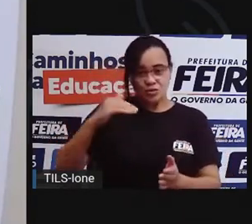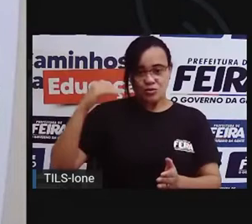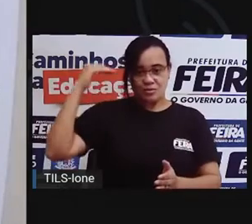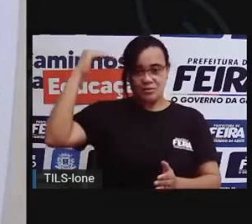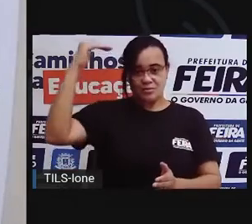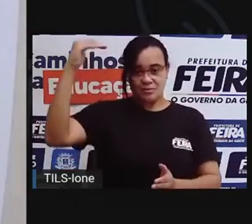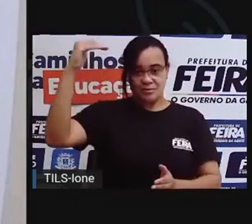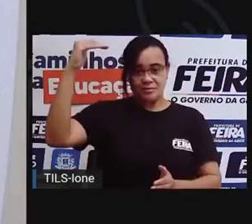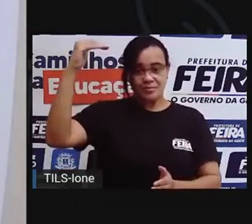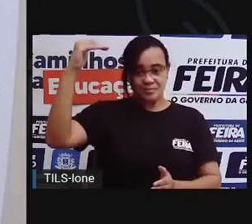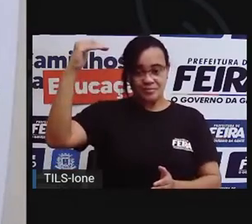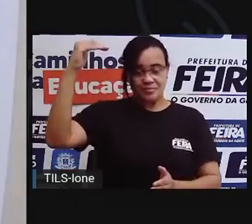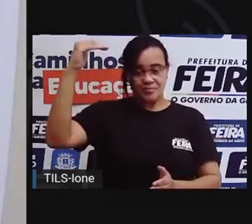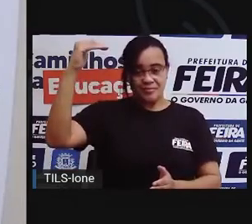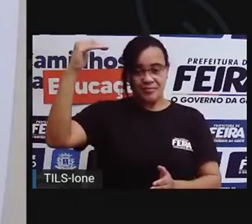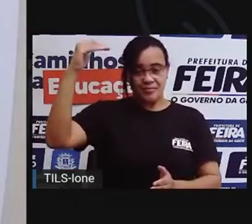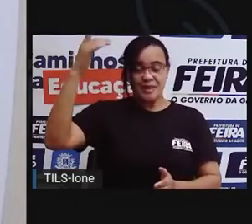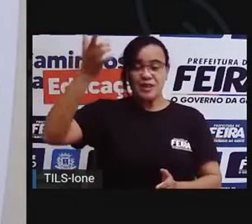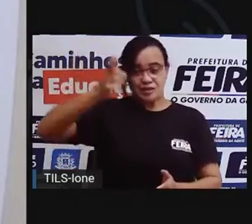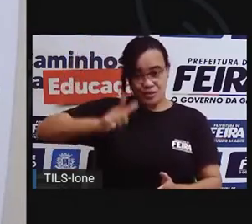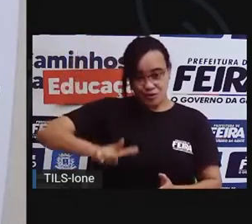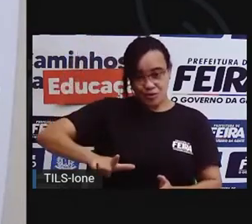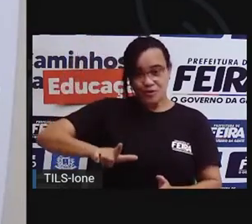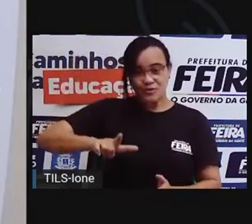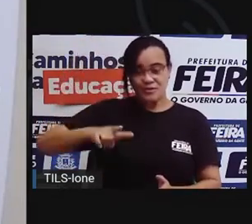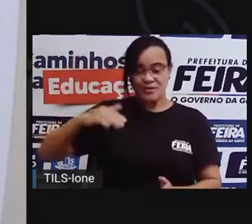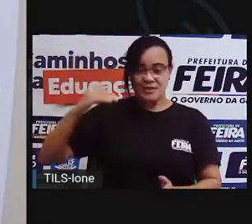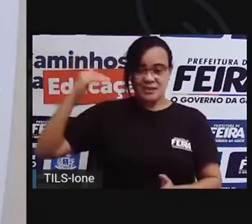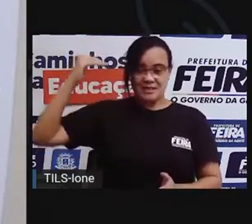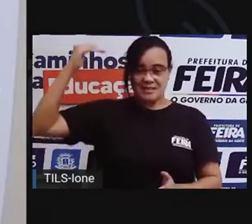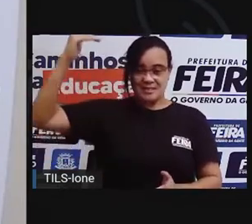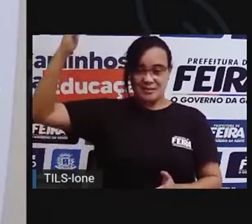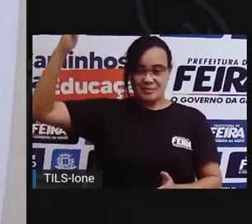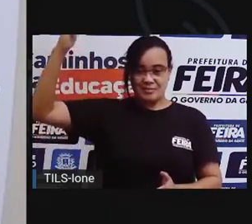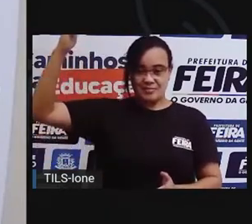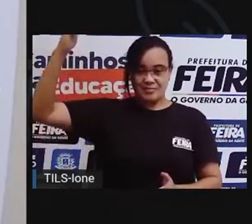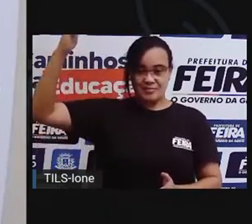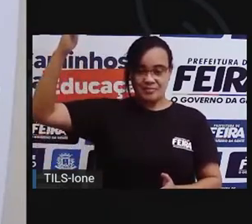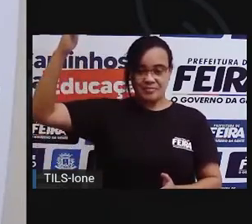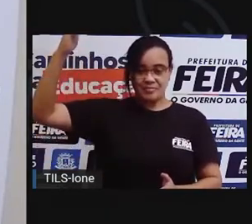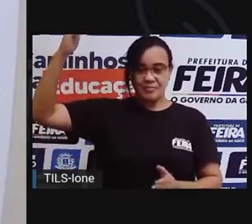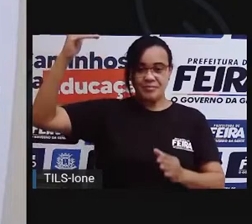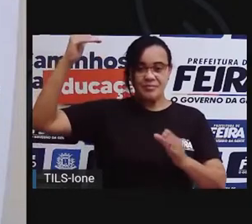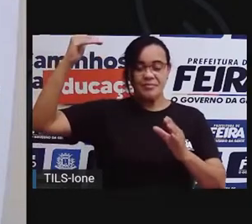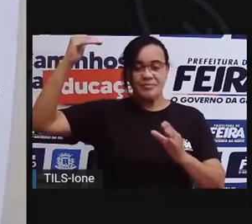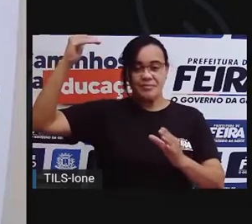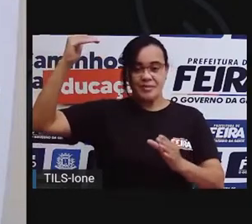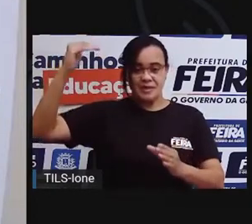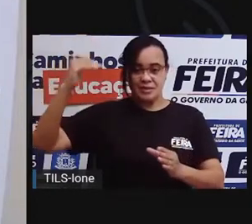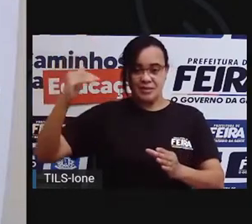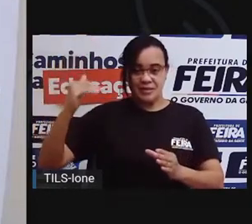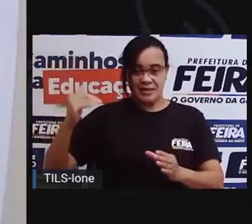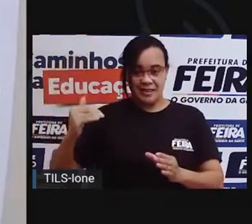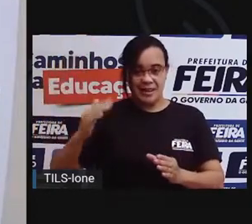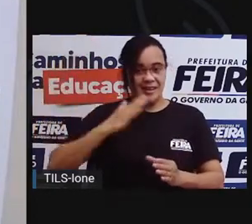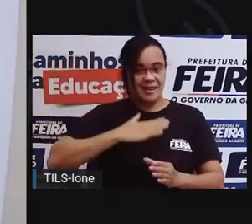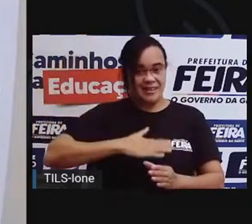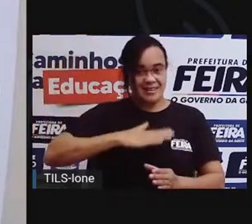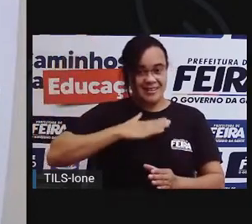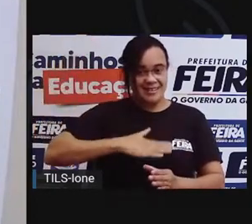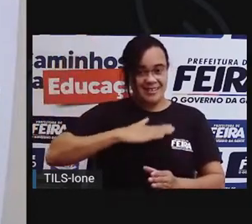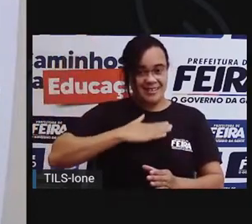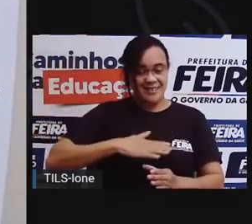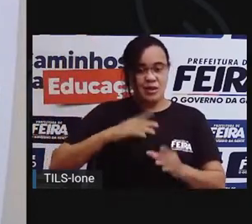Vamos lá de novo, hein? A minha já tá caindo. Vai sim, não, vamos gente, lá. Já... Vai descer nesse já passou da... É, vamos lá. Desce devagar, hein? Viu?